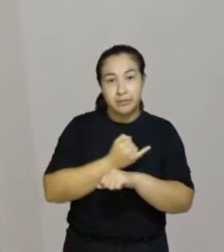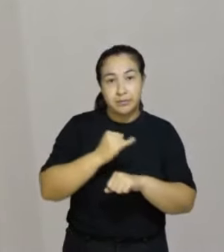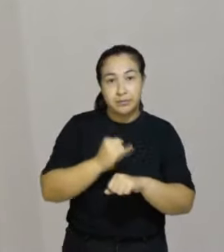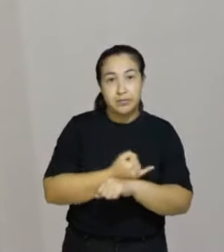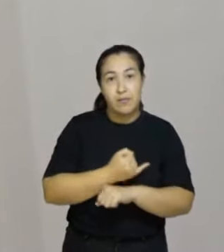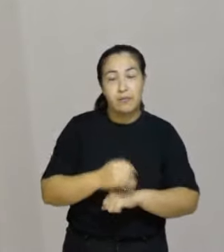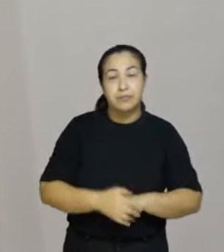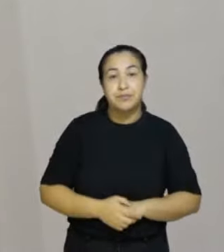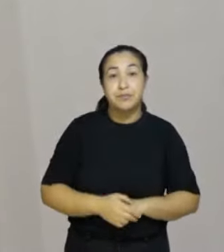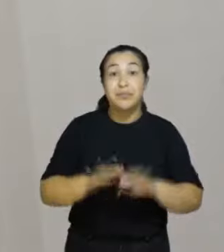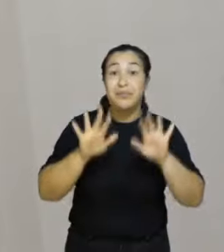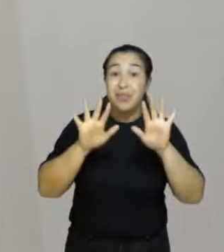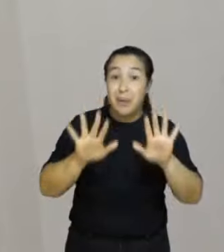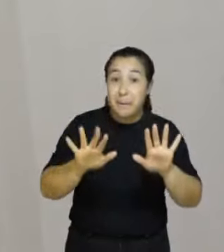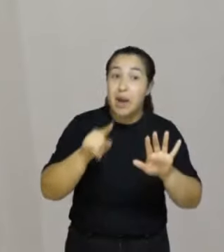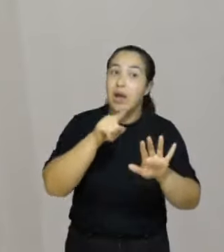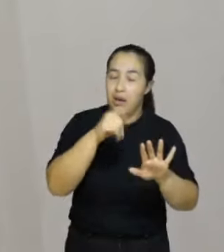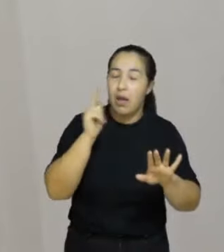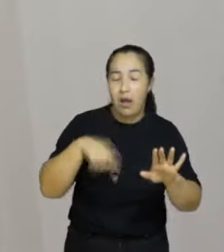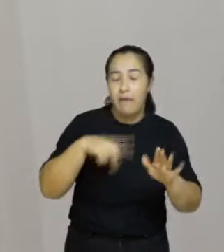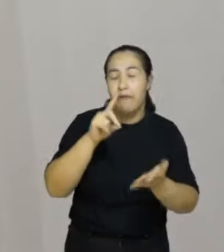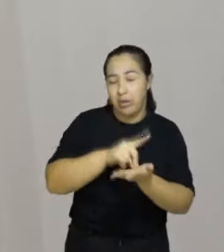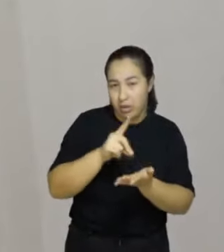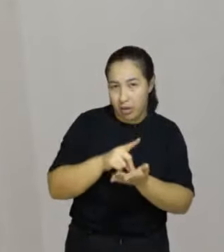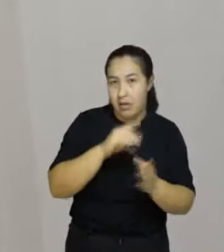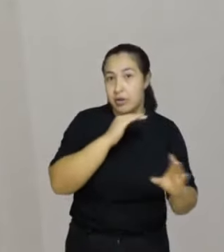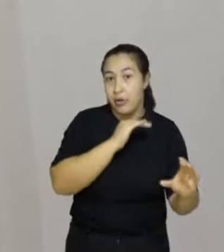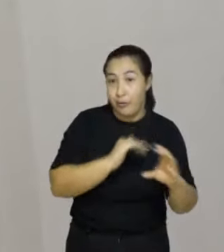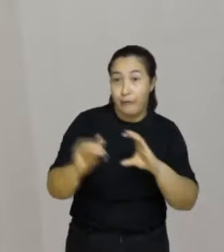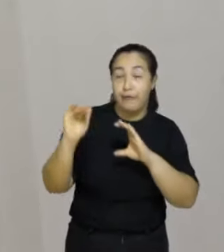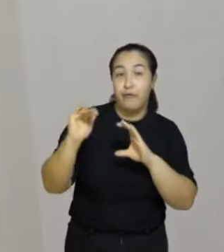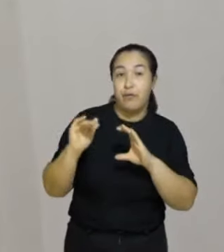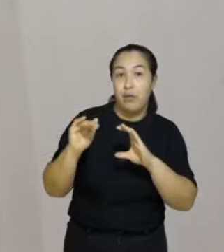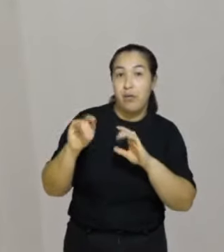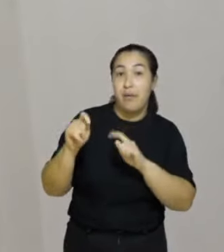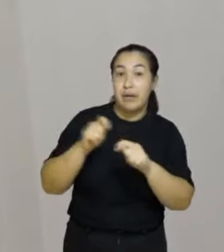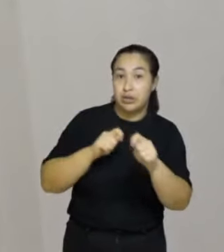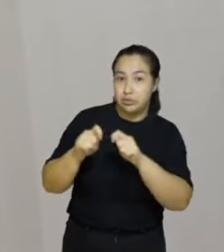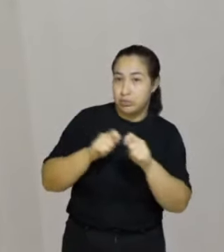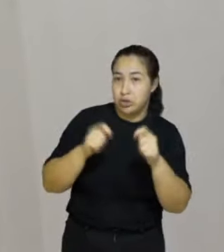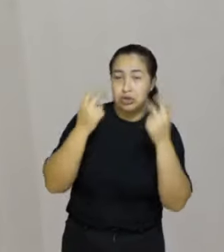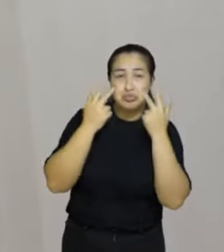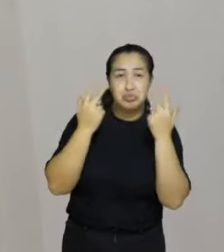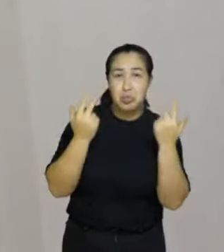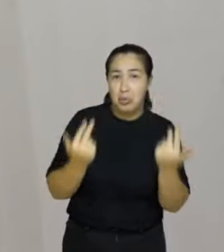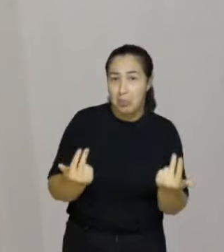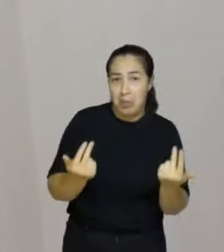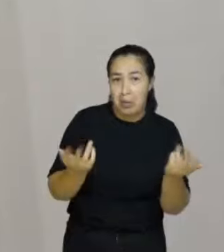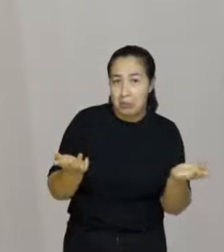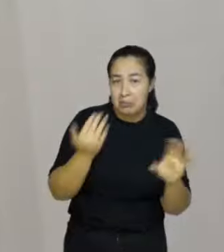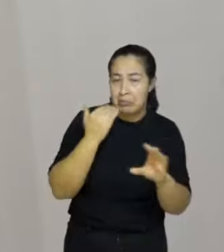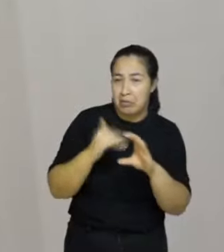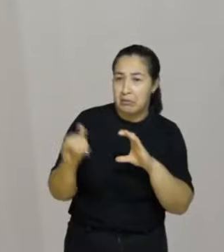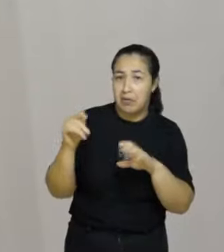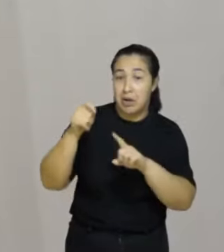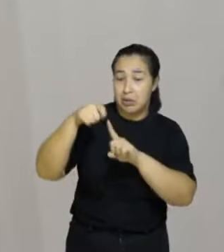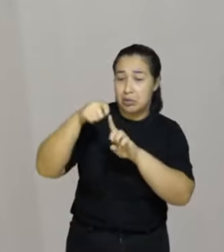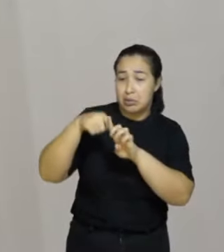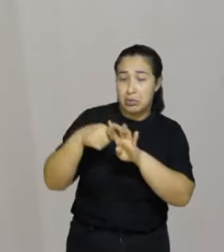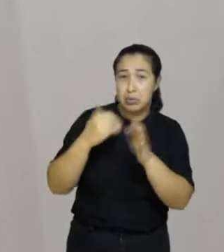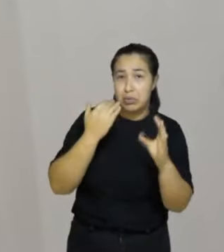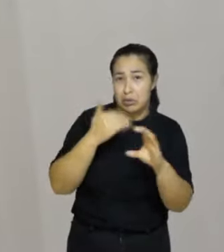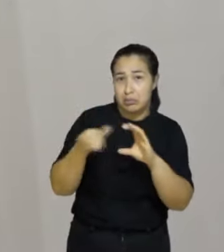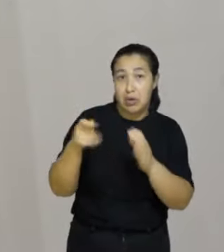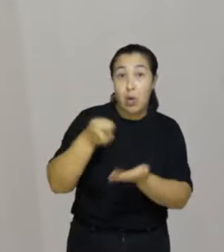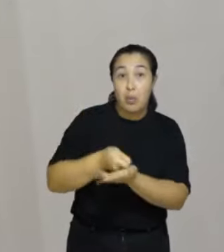na realidade é que eles mandaram realmente aquilo que é administrativo, aquilo que é normal todos os meses mandar, que é